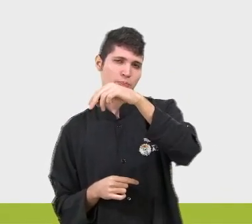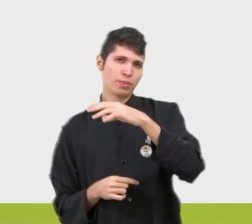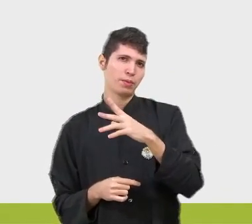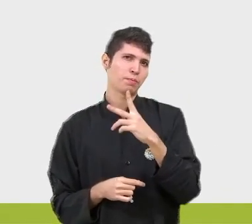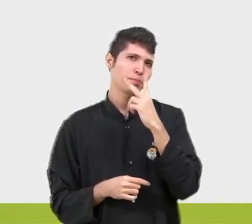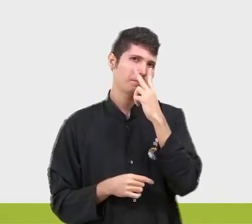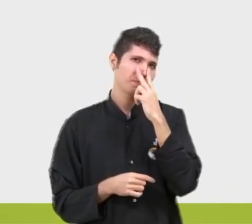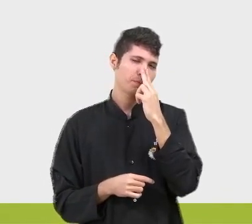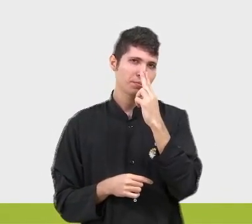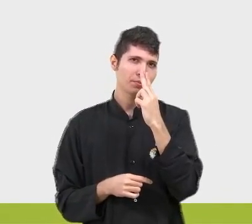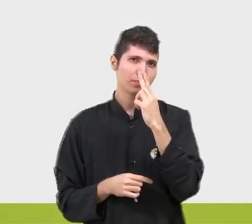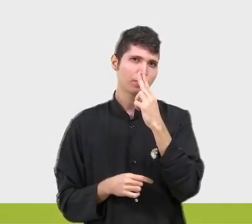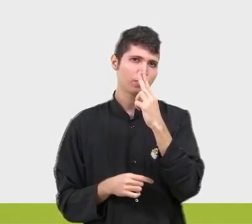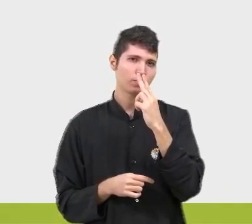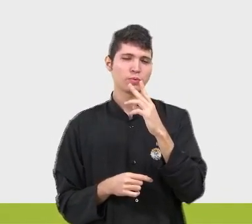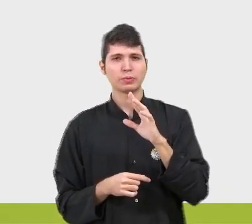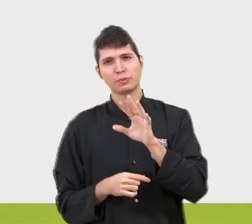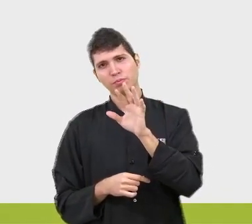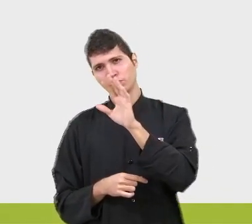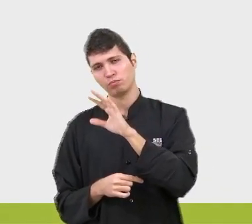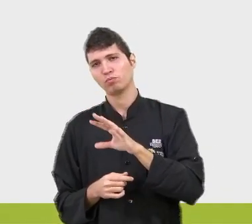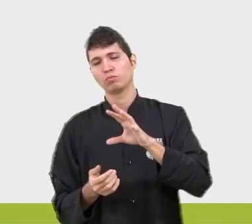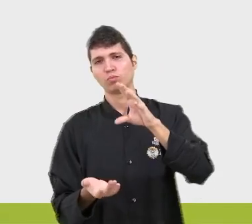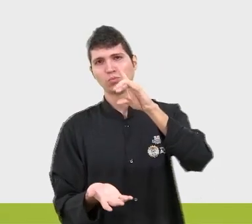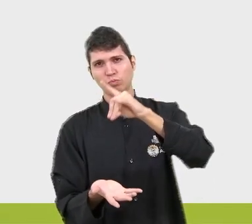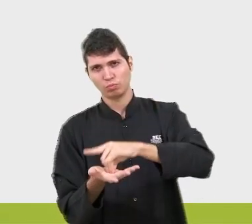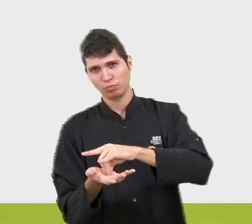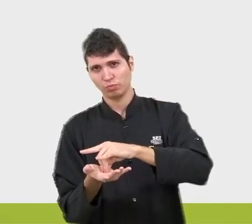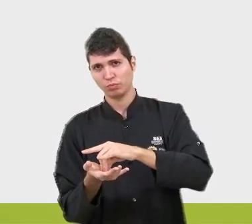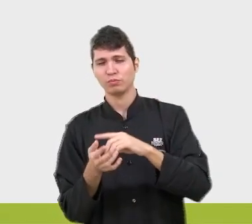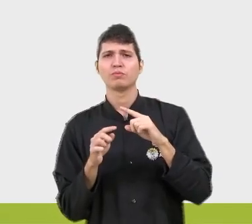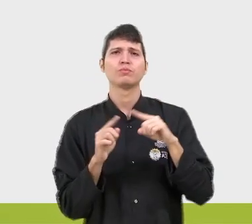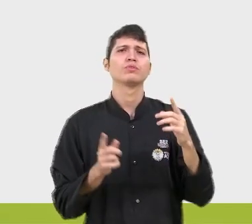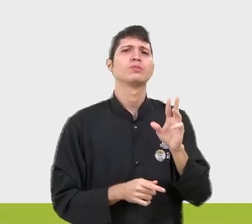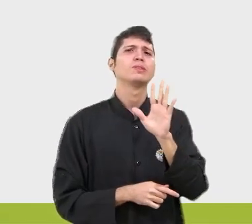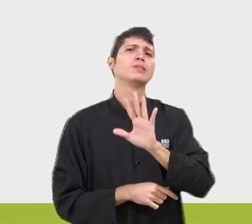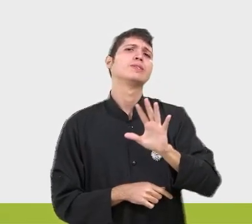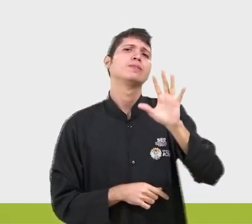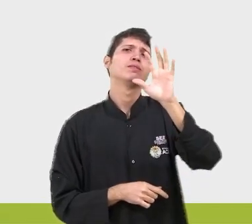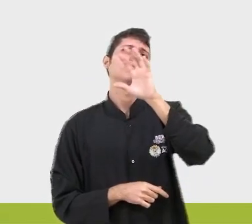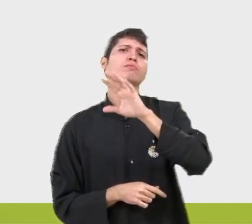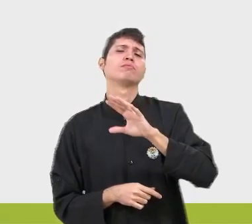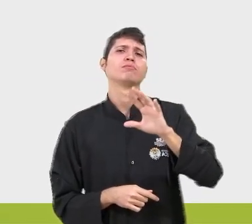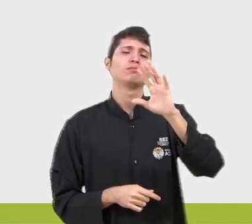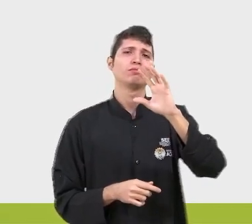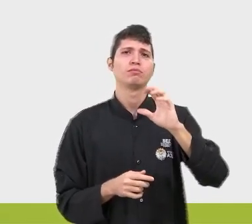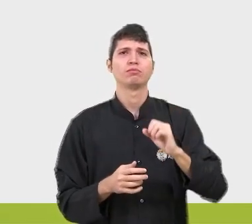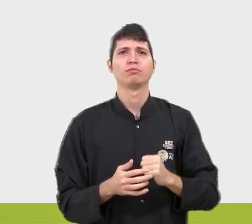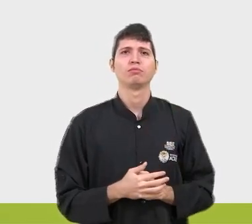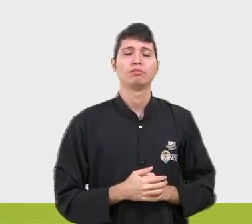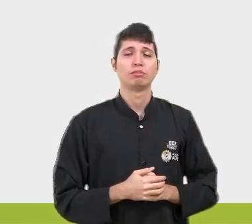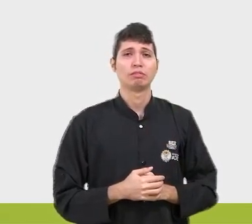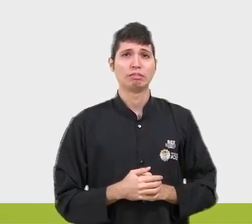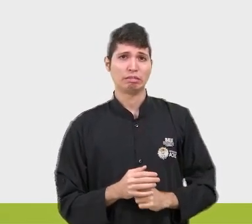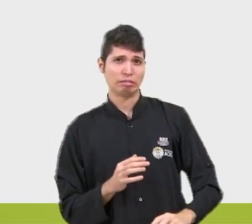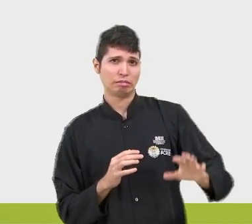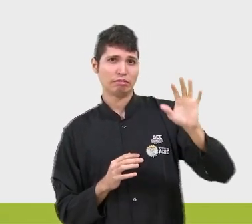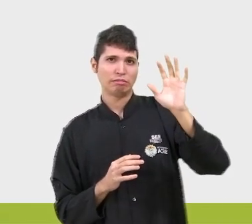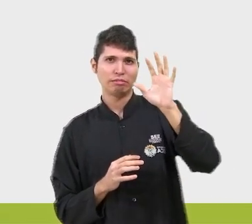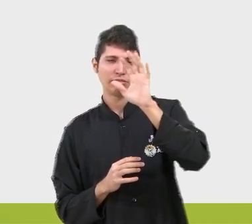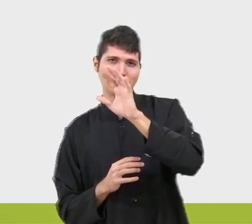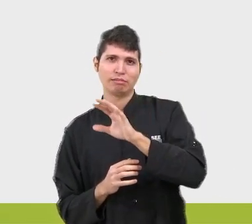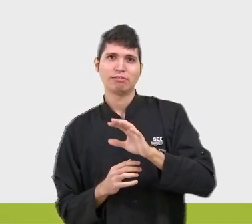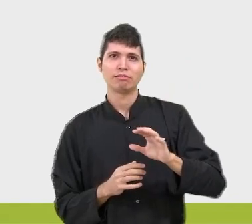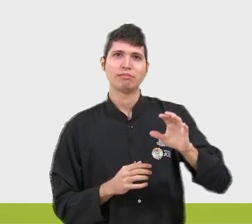parecida com a regionalização oficial. Mas que regionalização é essa? O que ela leva em consideração? A regionalização baseada